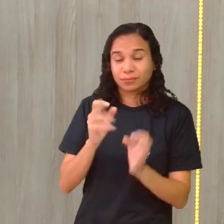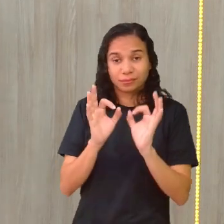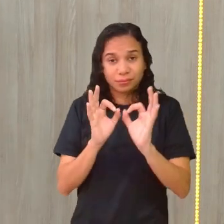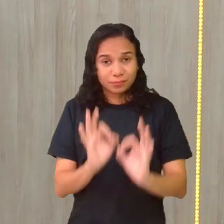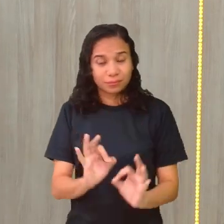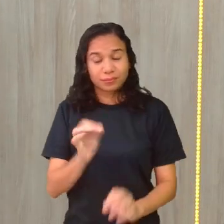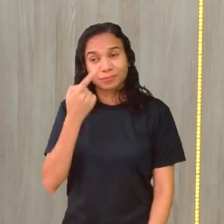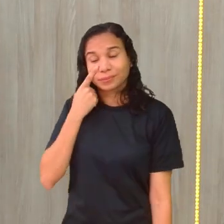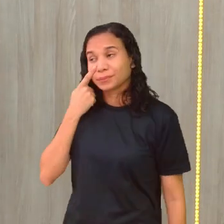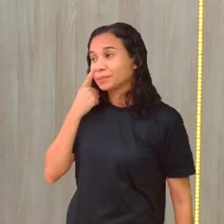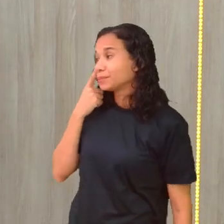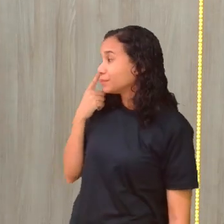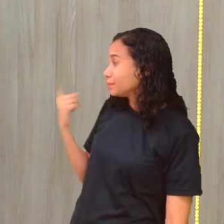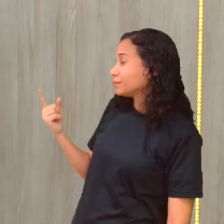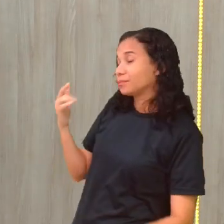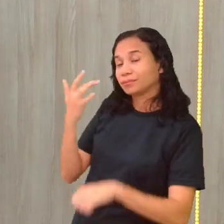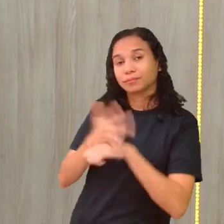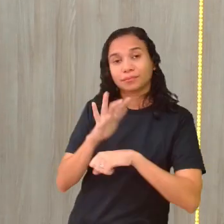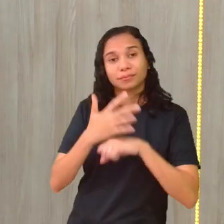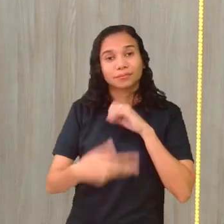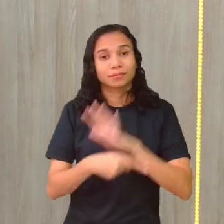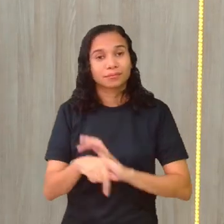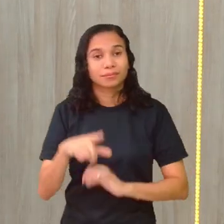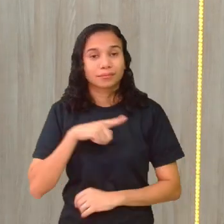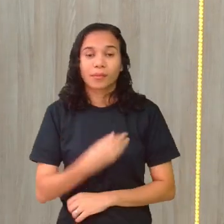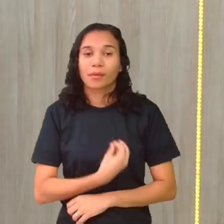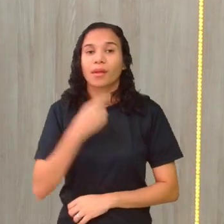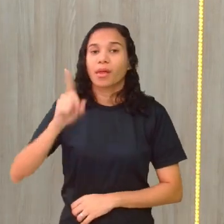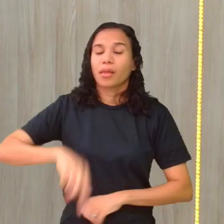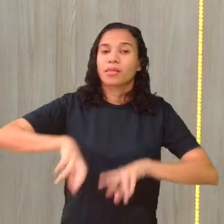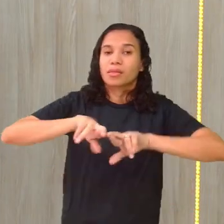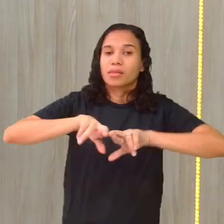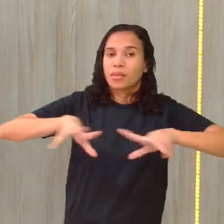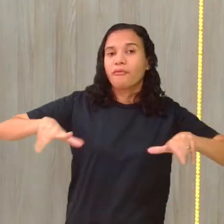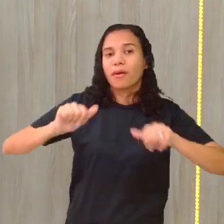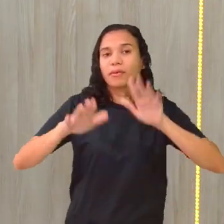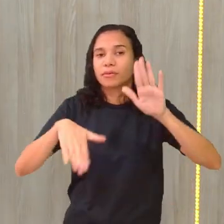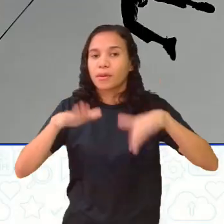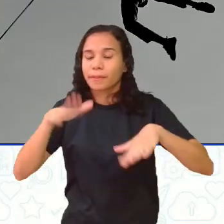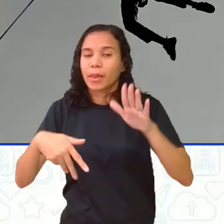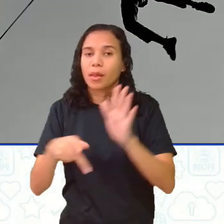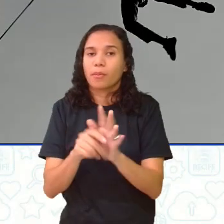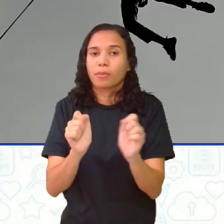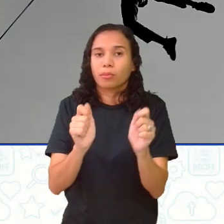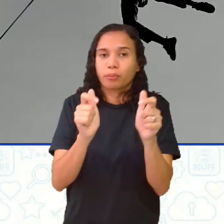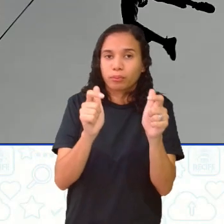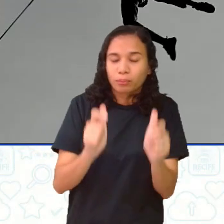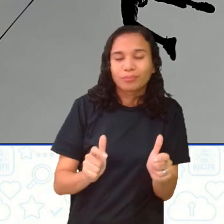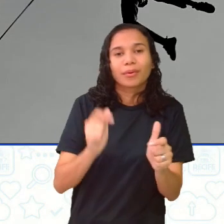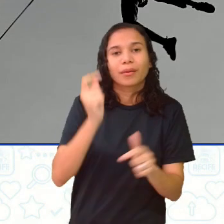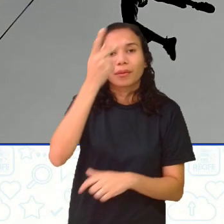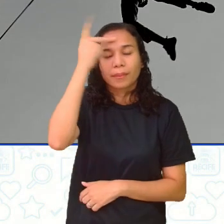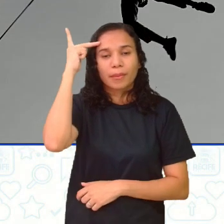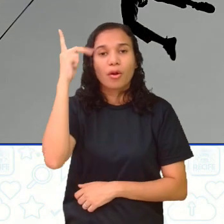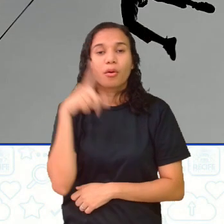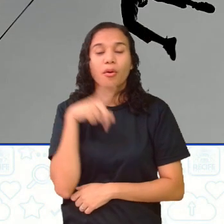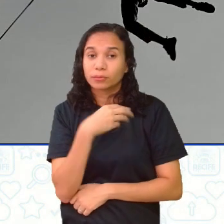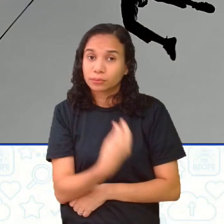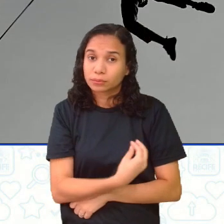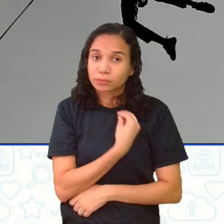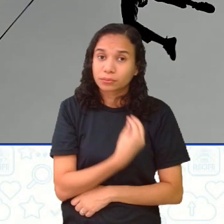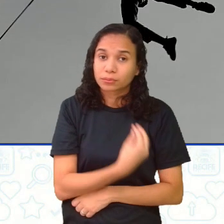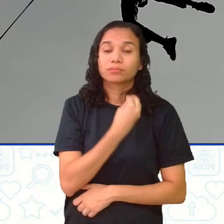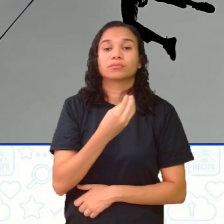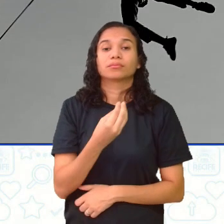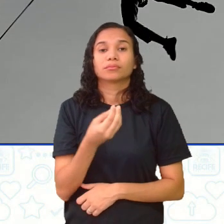ó, essas práticas aí, elas são diferenciadas de acordo com o ambiente onde a pessoa, né,